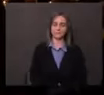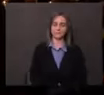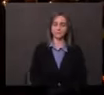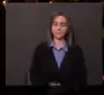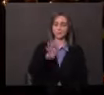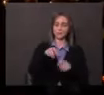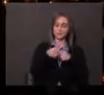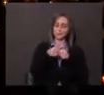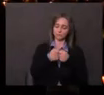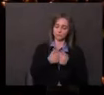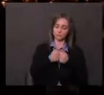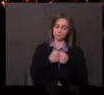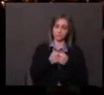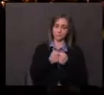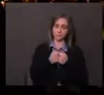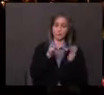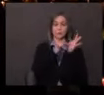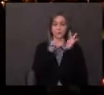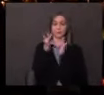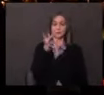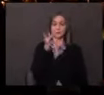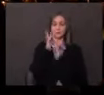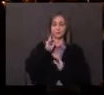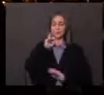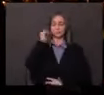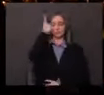Quarto mistério, a transfiguração do Senhor.